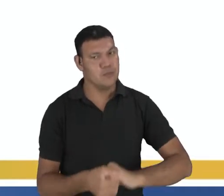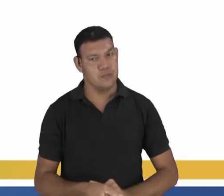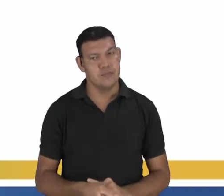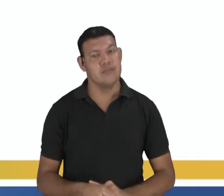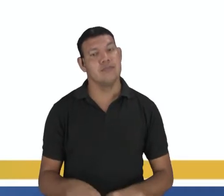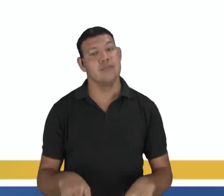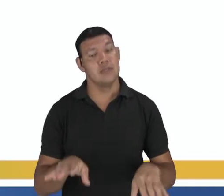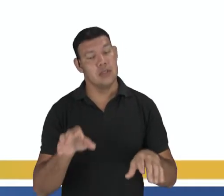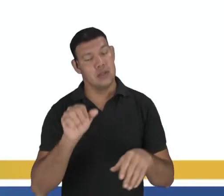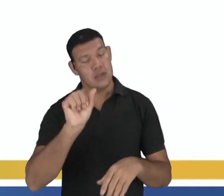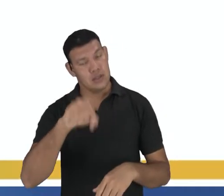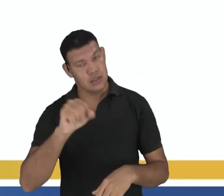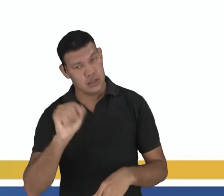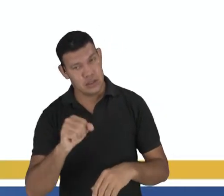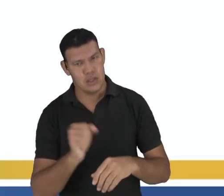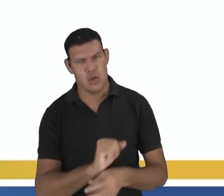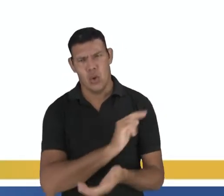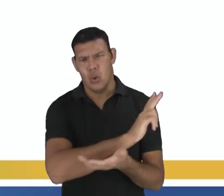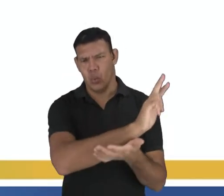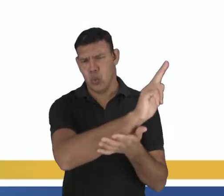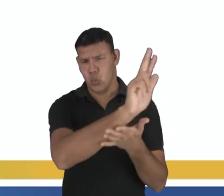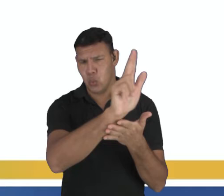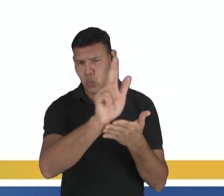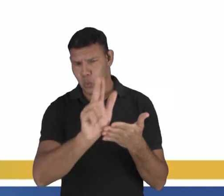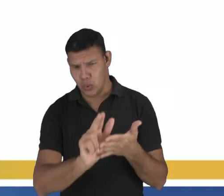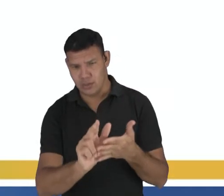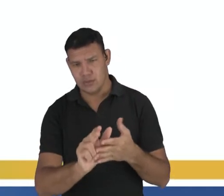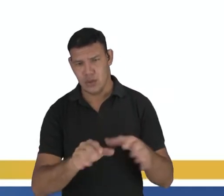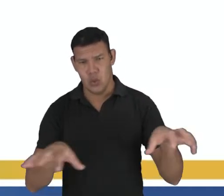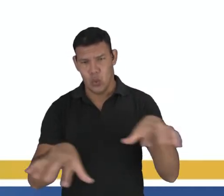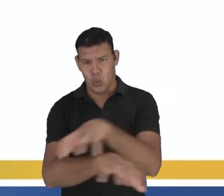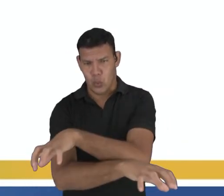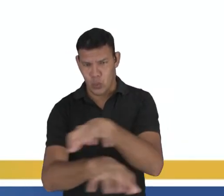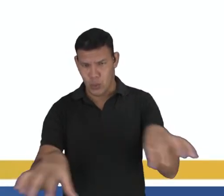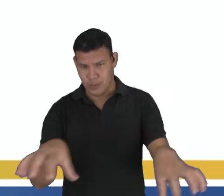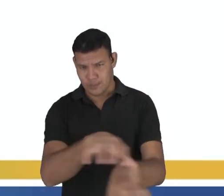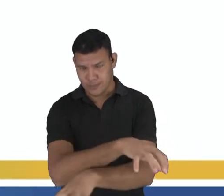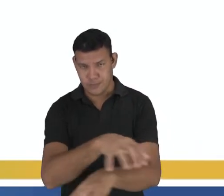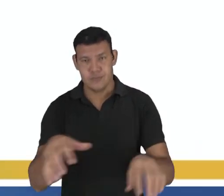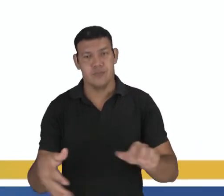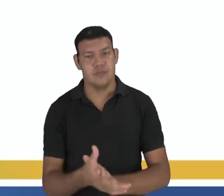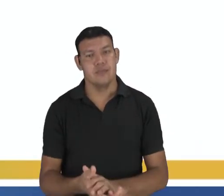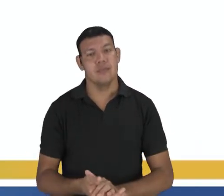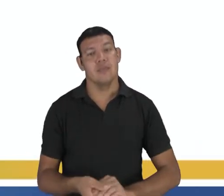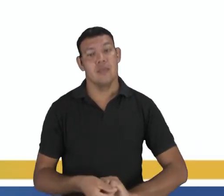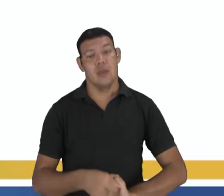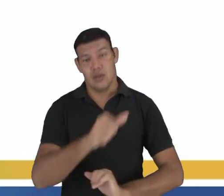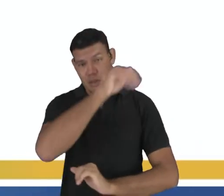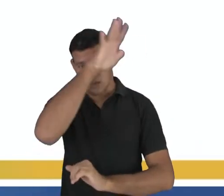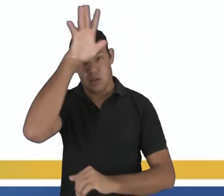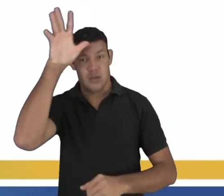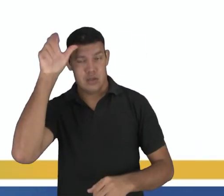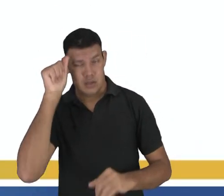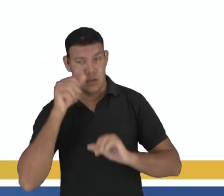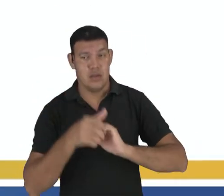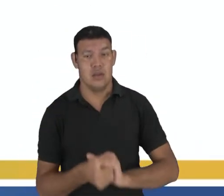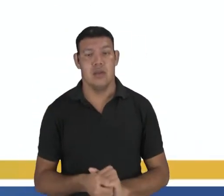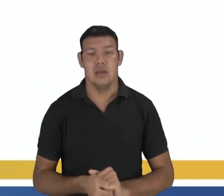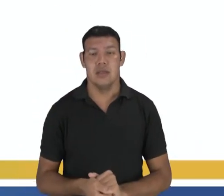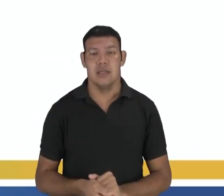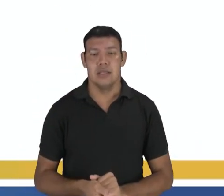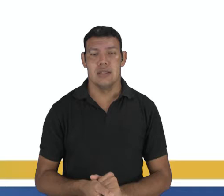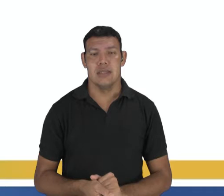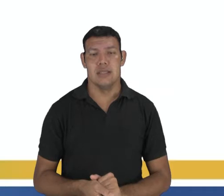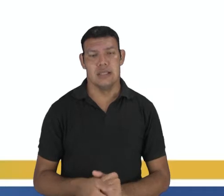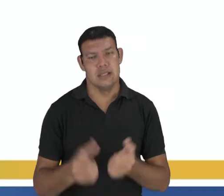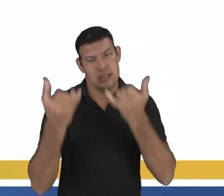ser composta por uma variedade muito diversificada de ecossistemas. Se considerarmos a região amazônica, podemos falar,